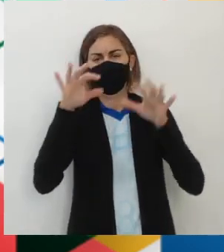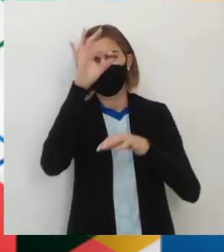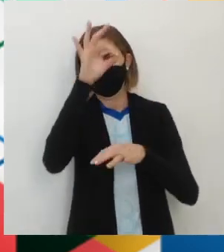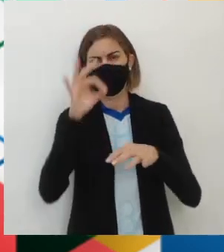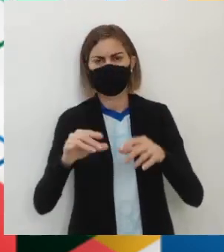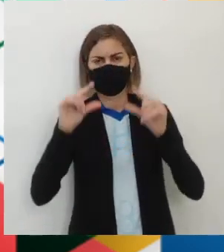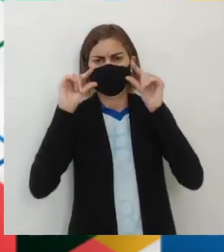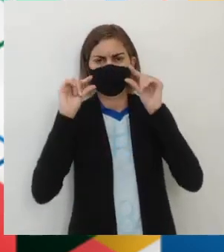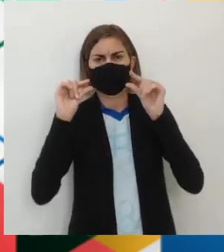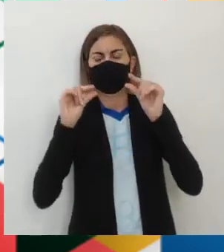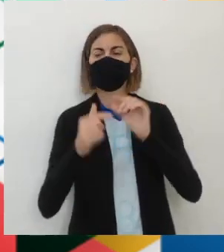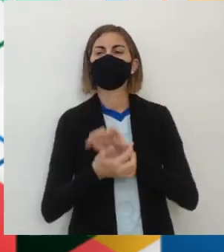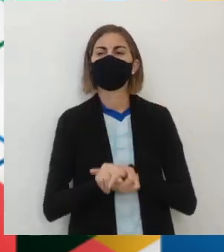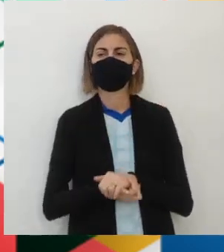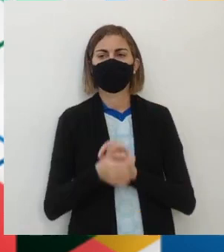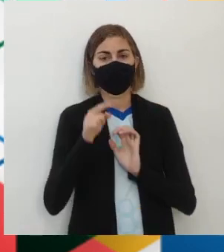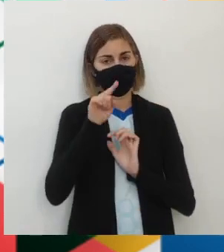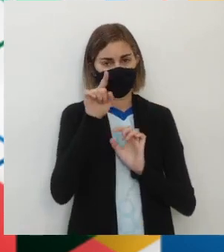bem pequenos.